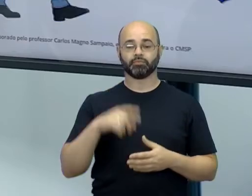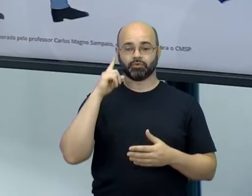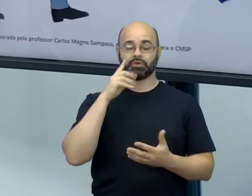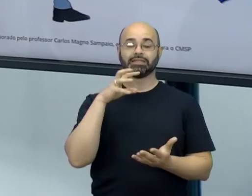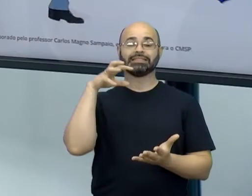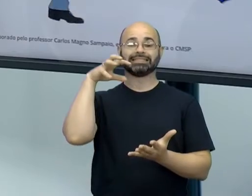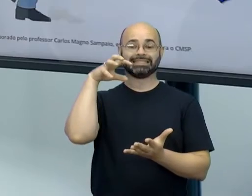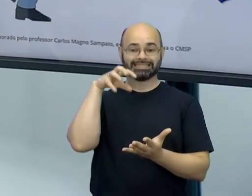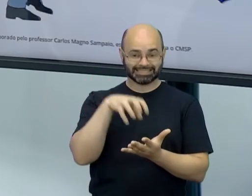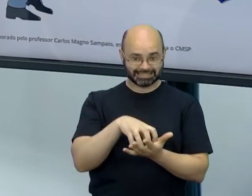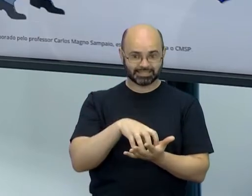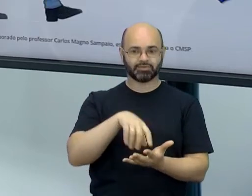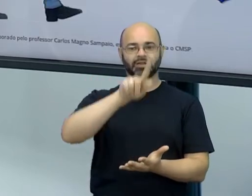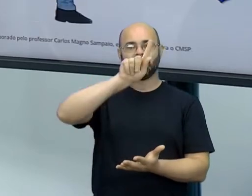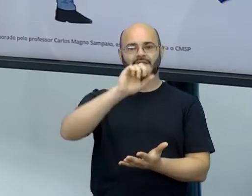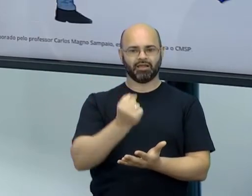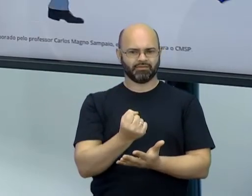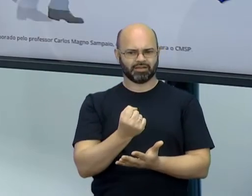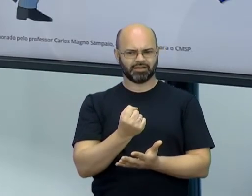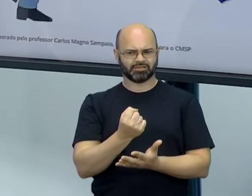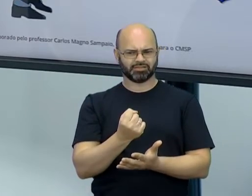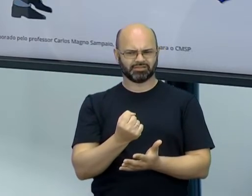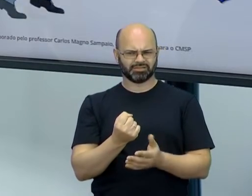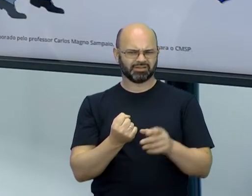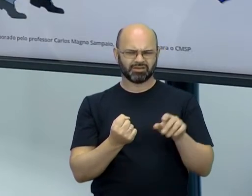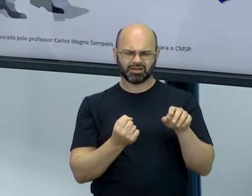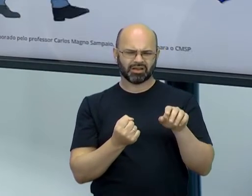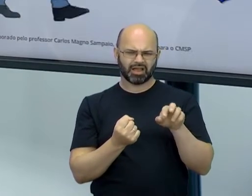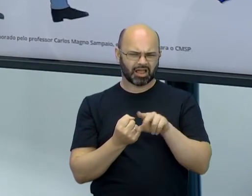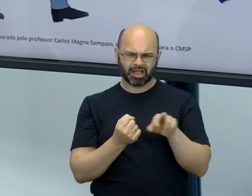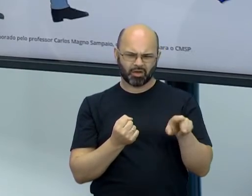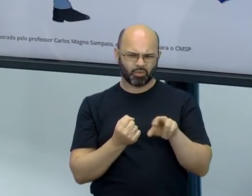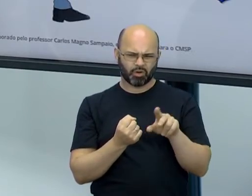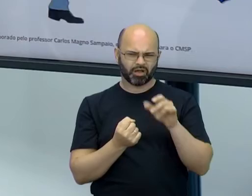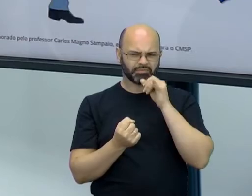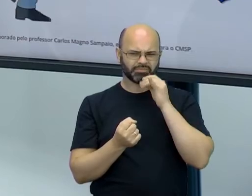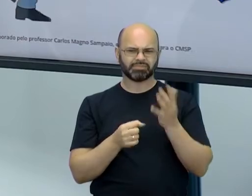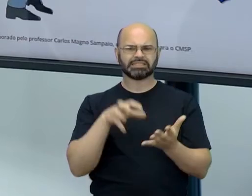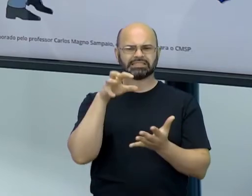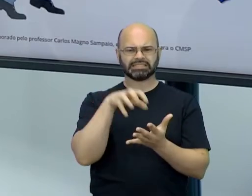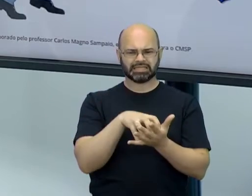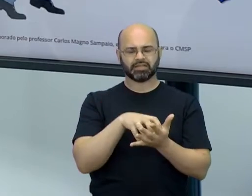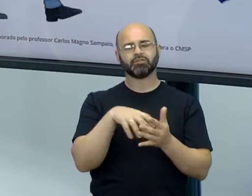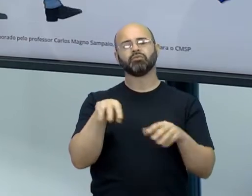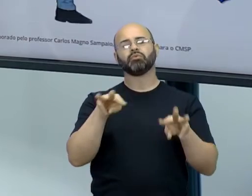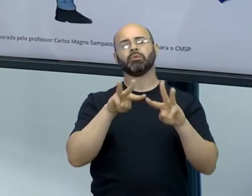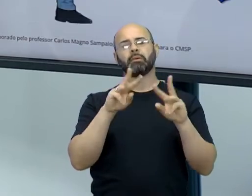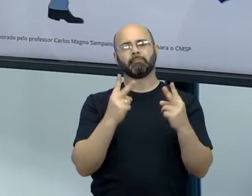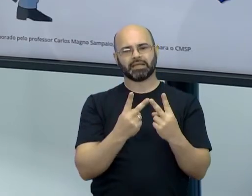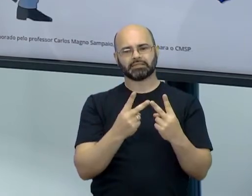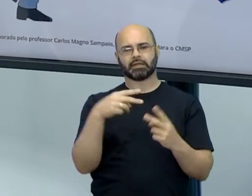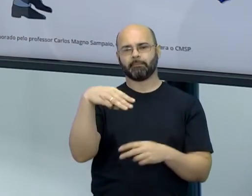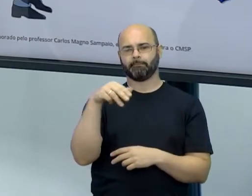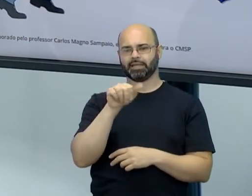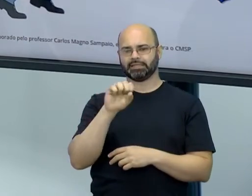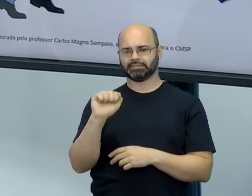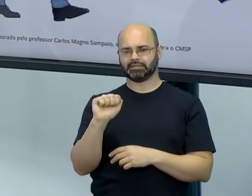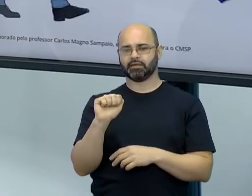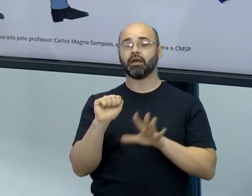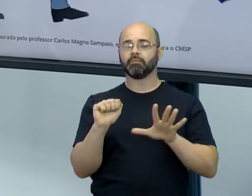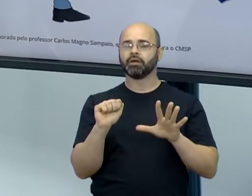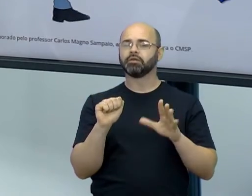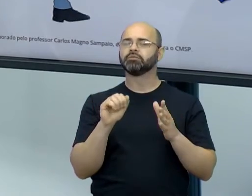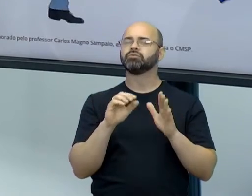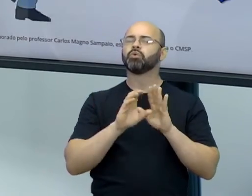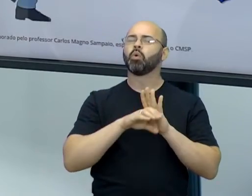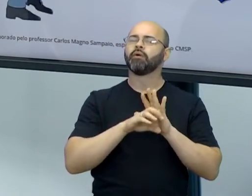de gravidade é a mesma coisa que o centro de massa, porém, há um conceito diferente